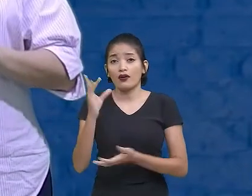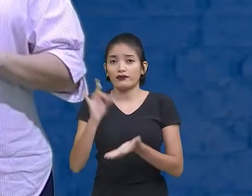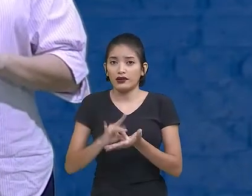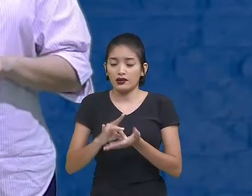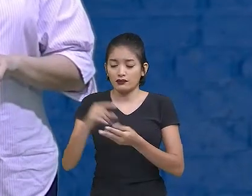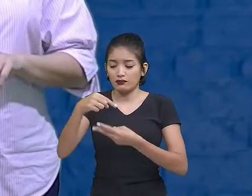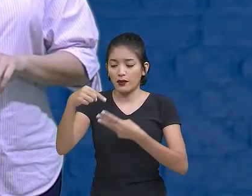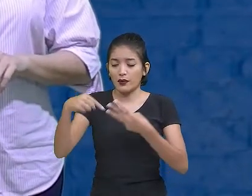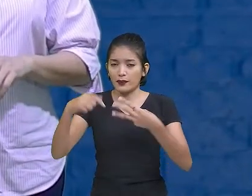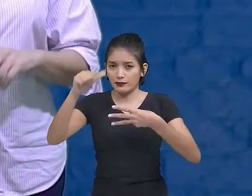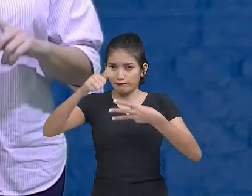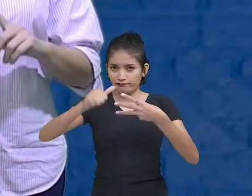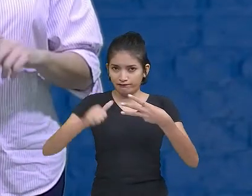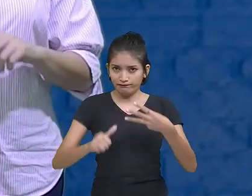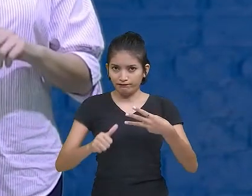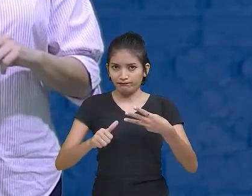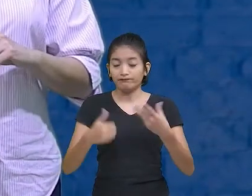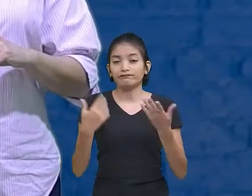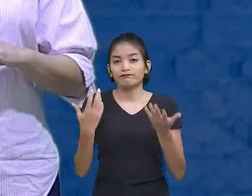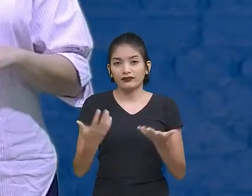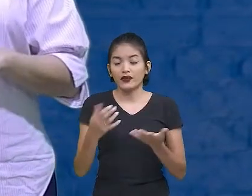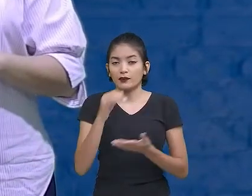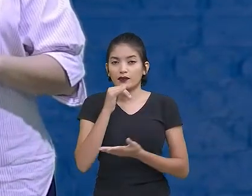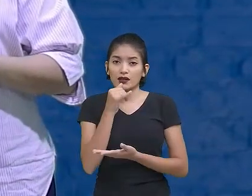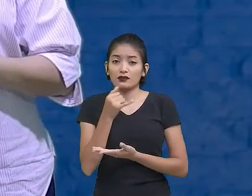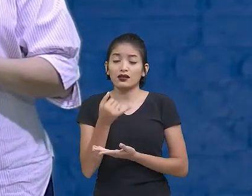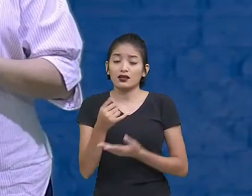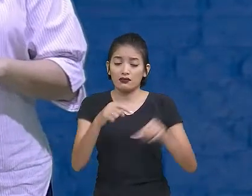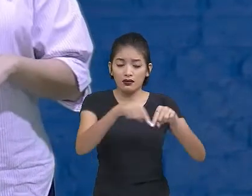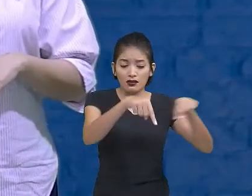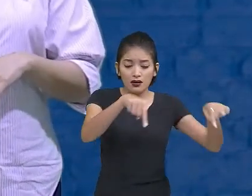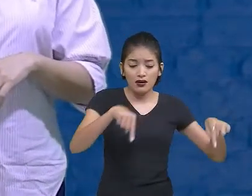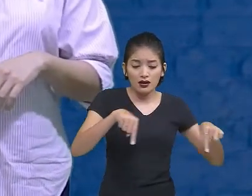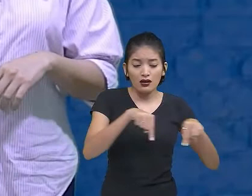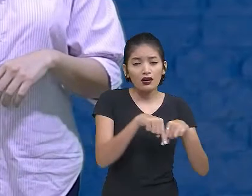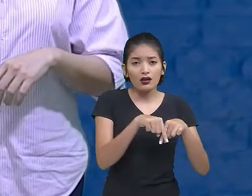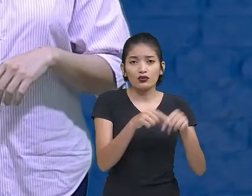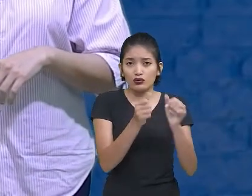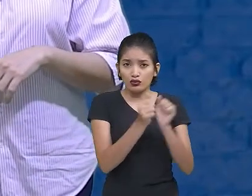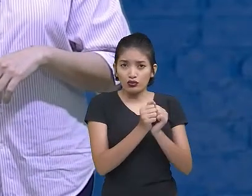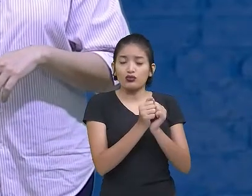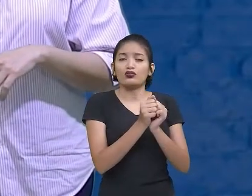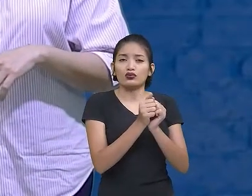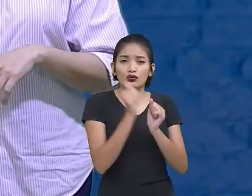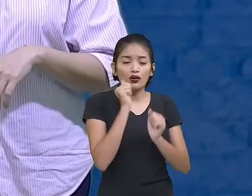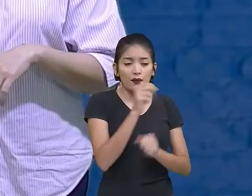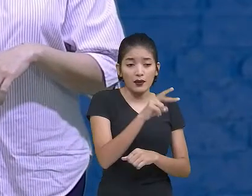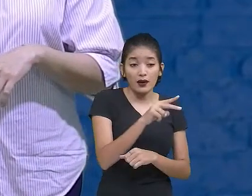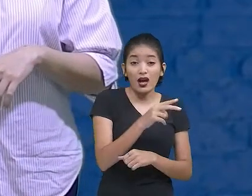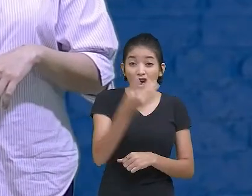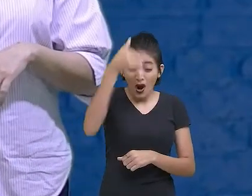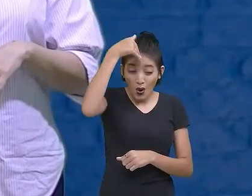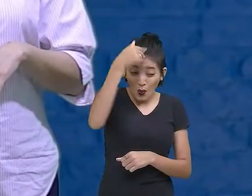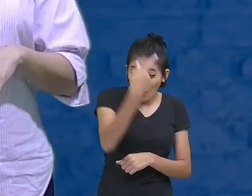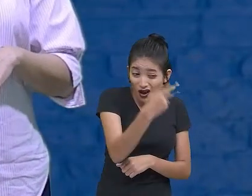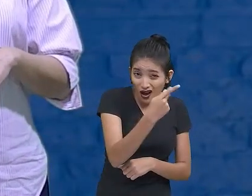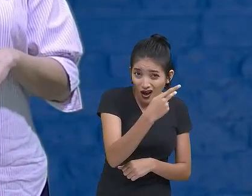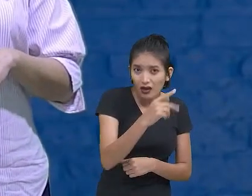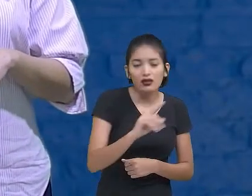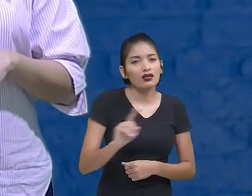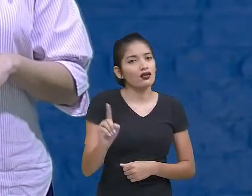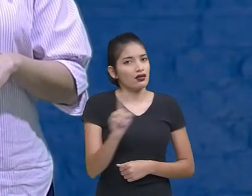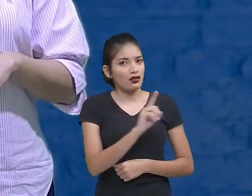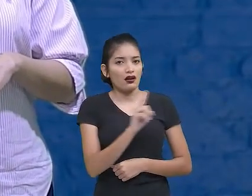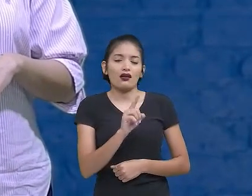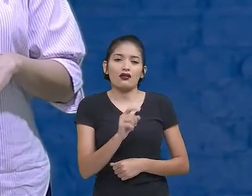3 peneiras. Então, se eu estava na sala com a minha irmã, a culpa não é só dela, de quebrar o